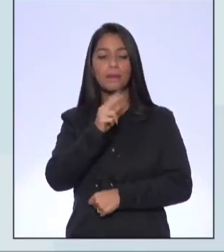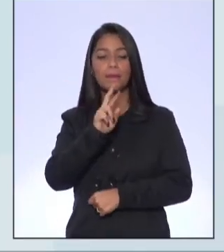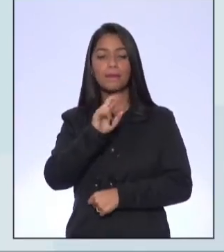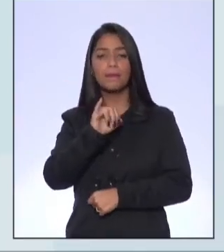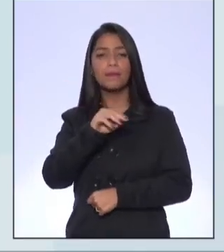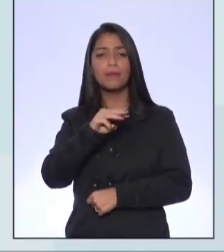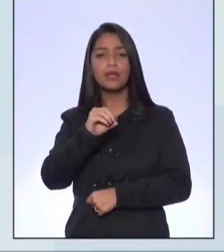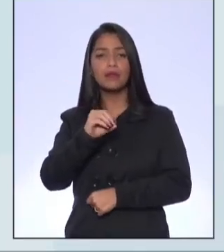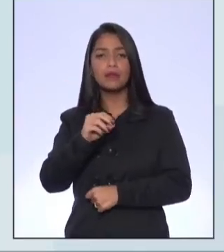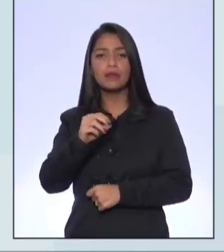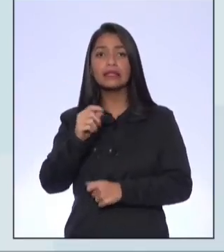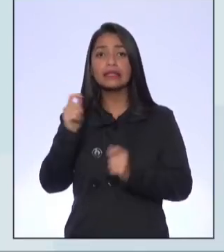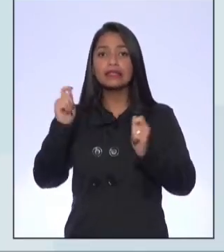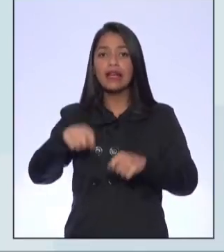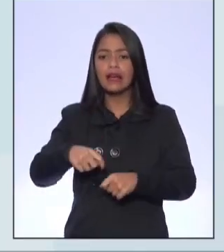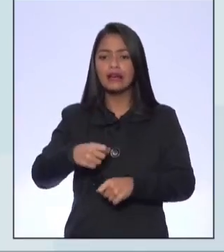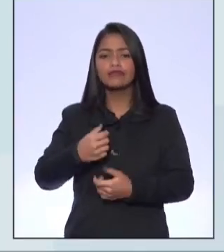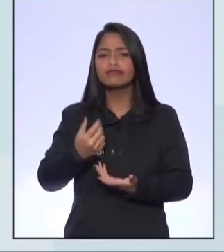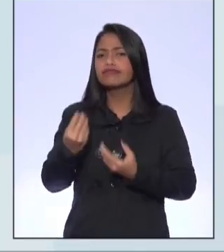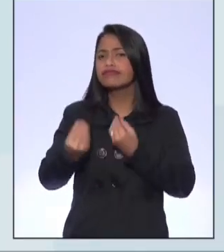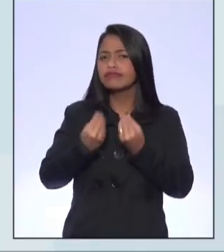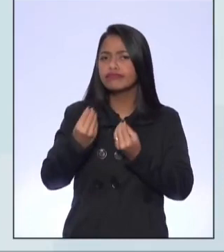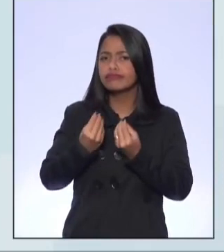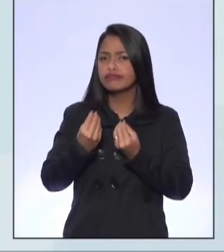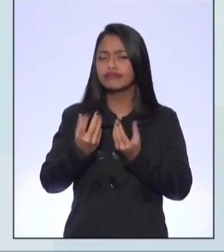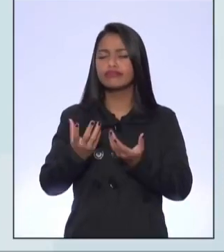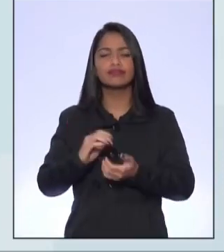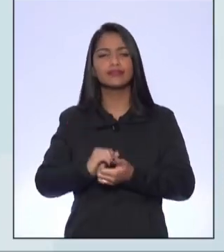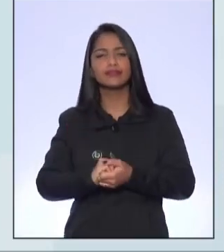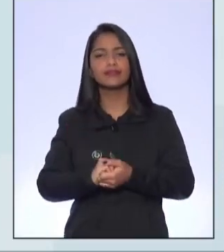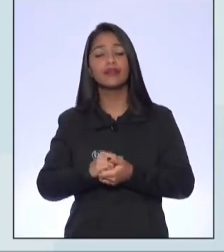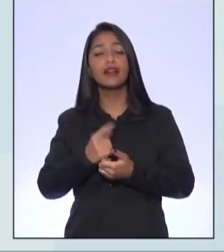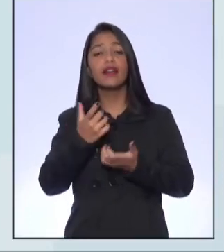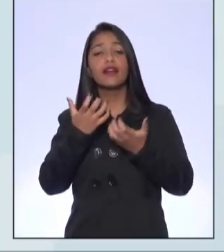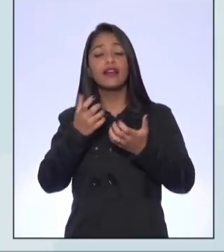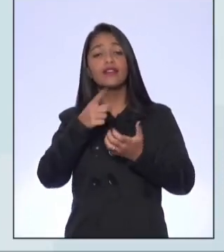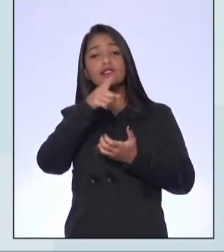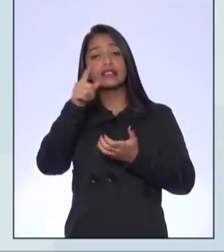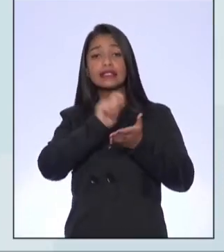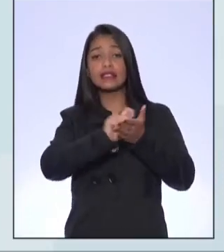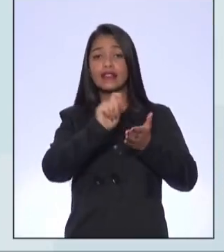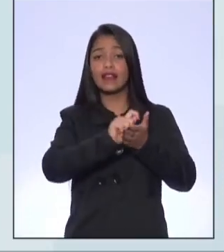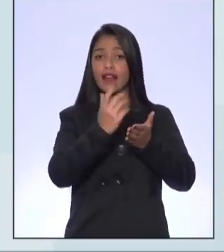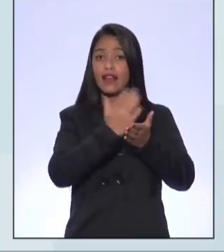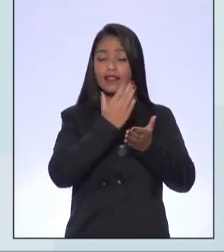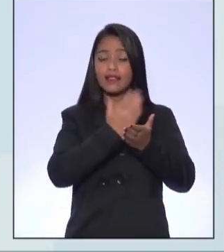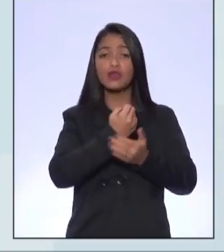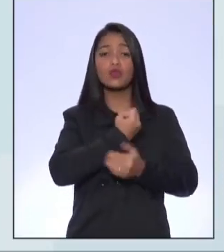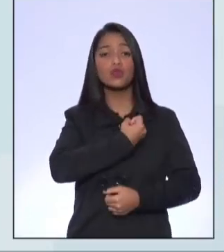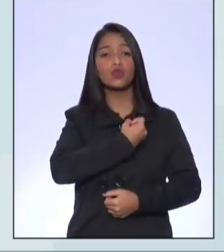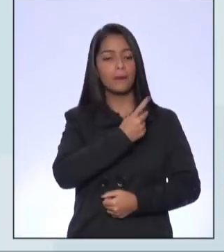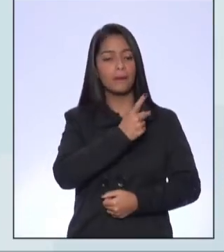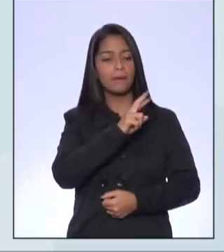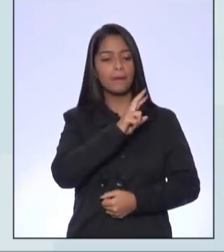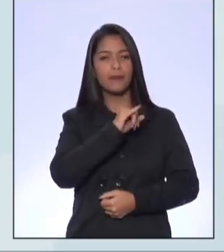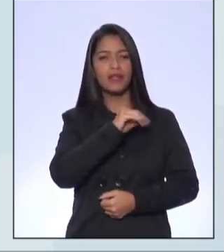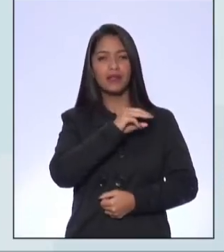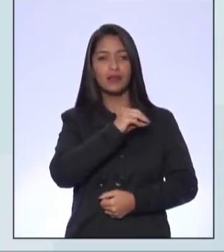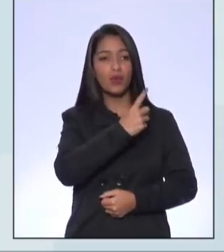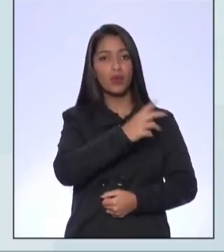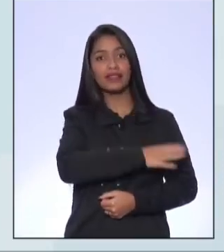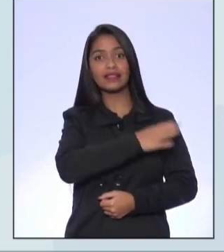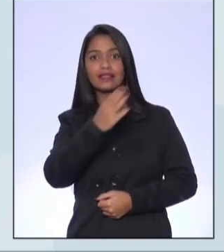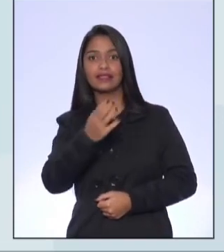no caderno? A gente já teve algumas aulas sobre isso, mas escrevam os números primos de 1 a 60, se vocês conseguirem, tá? Escrevam os